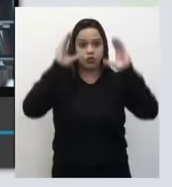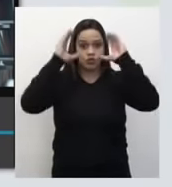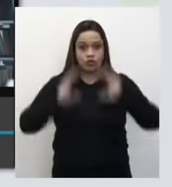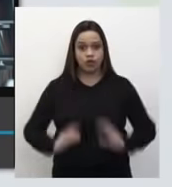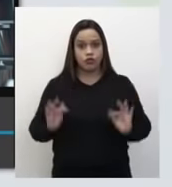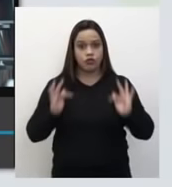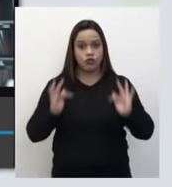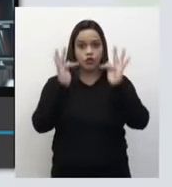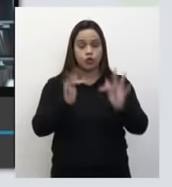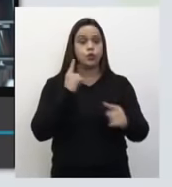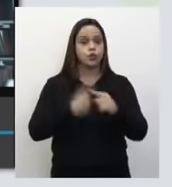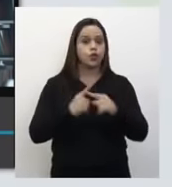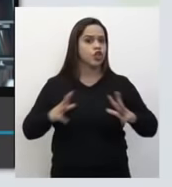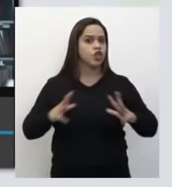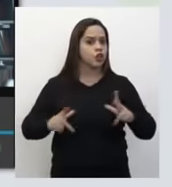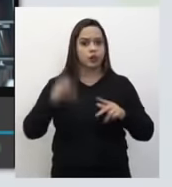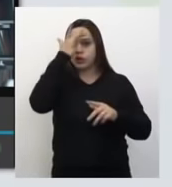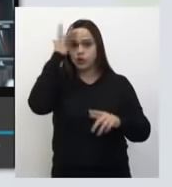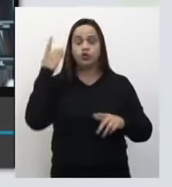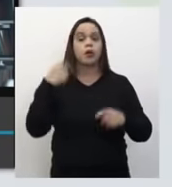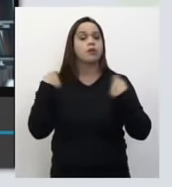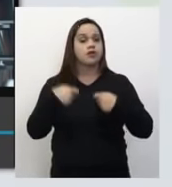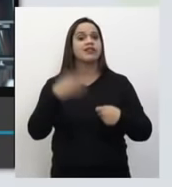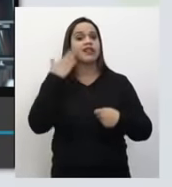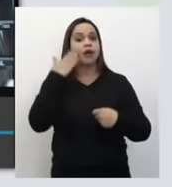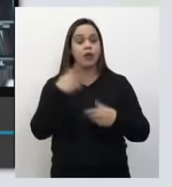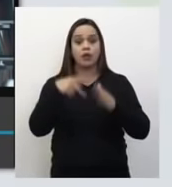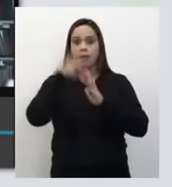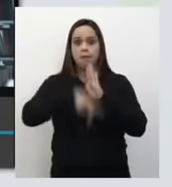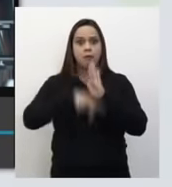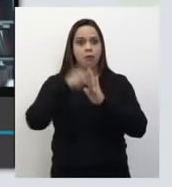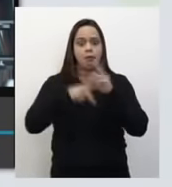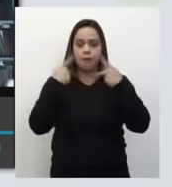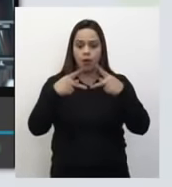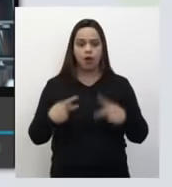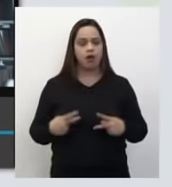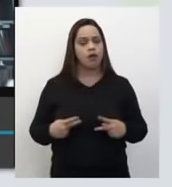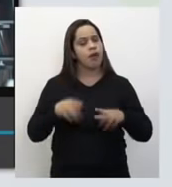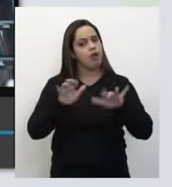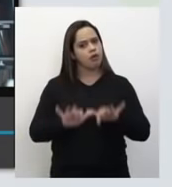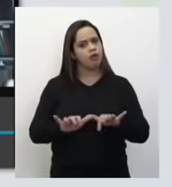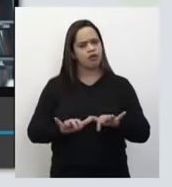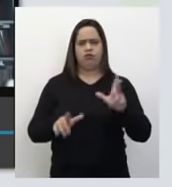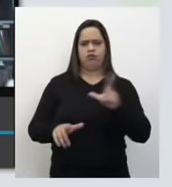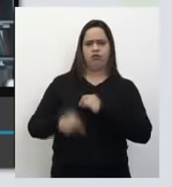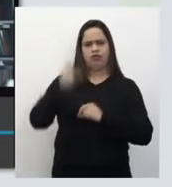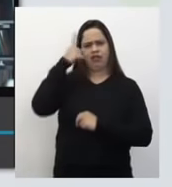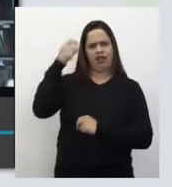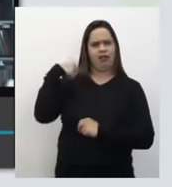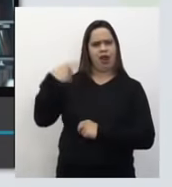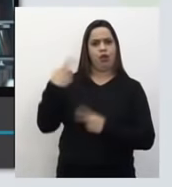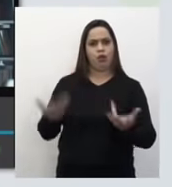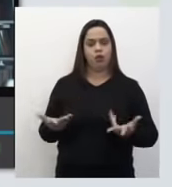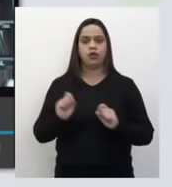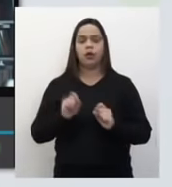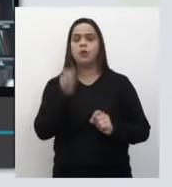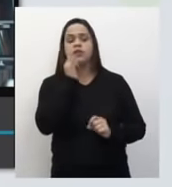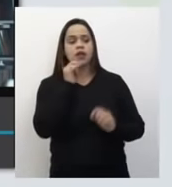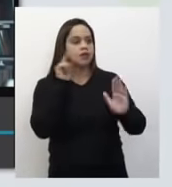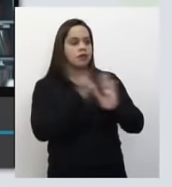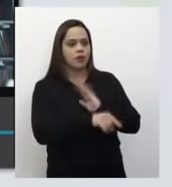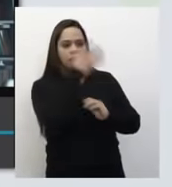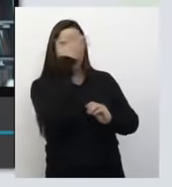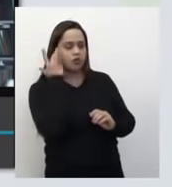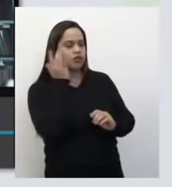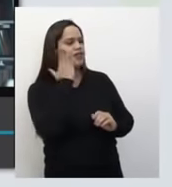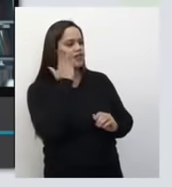cidadão deveria saber programar computadores. Que ideia louca! Mas como assim? É que nem hoje em dia, você pergunta qualquer pessoa se a pessoa sabe ler e escrever, mesmo que a pessoa